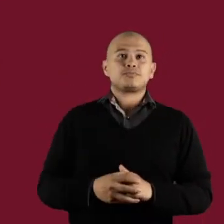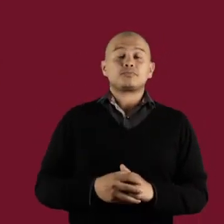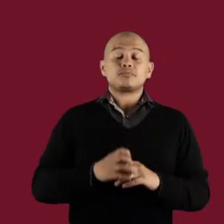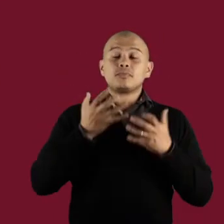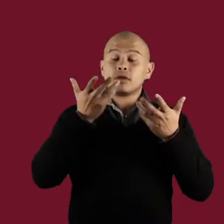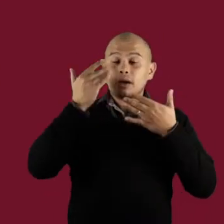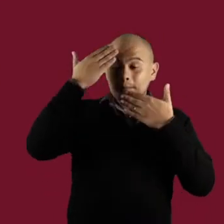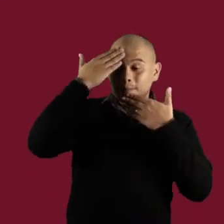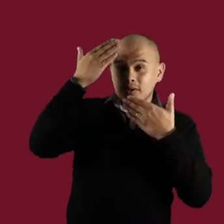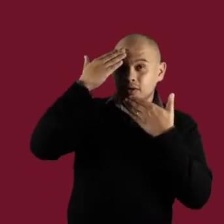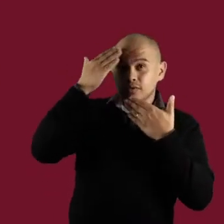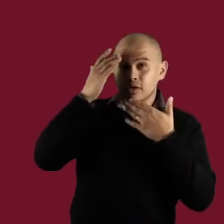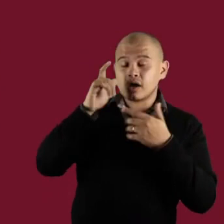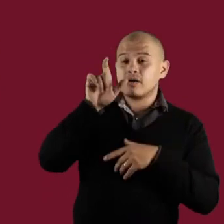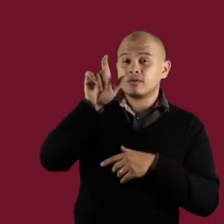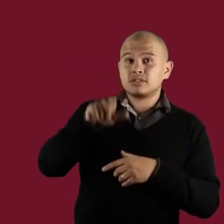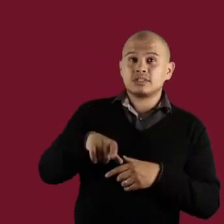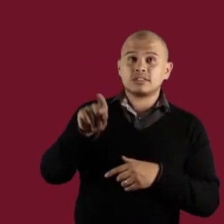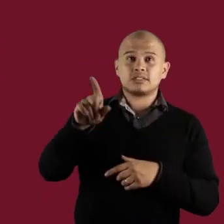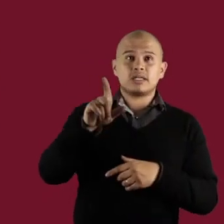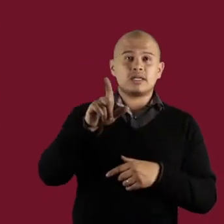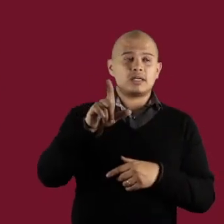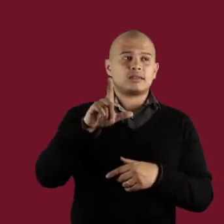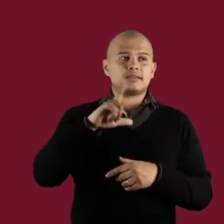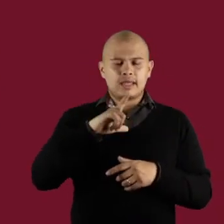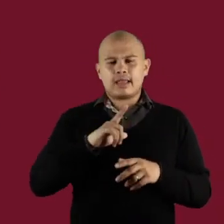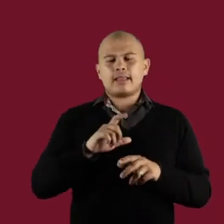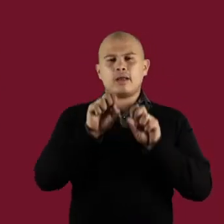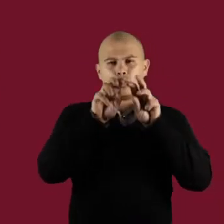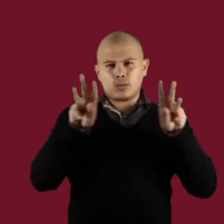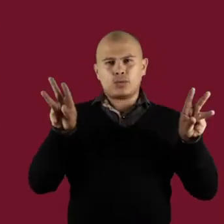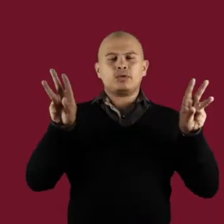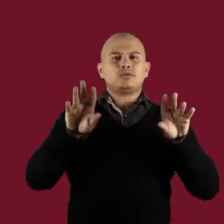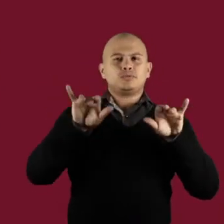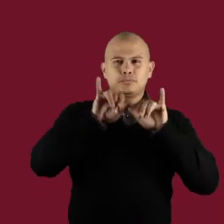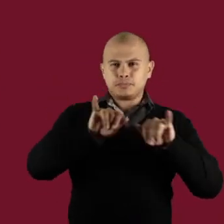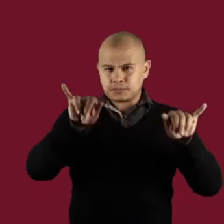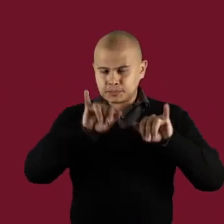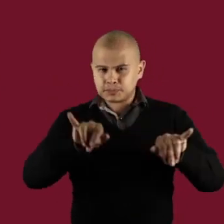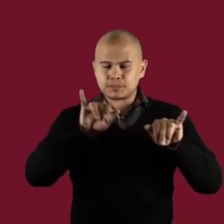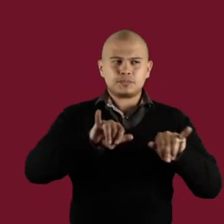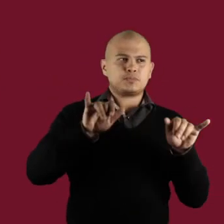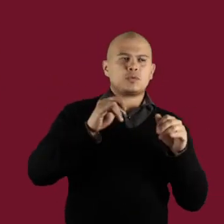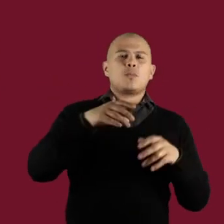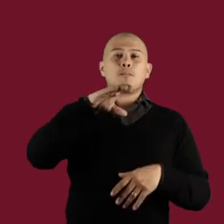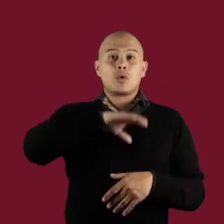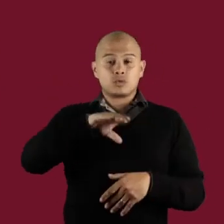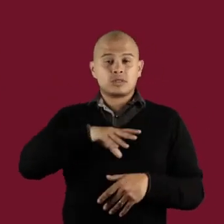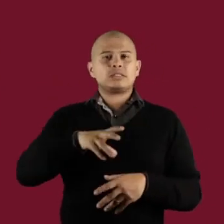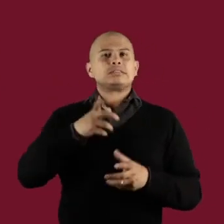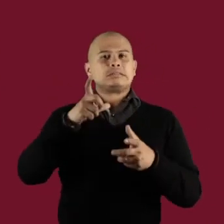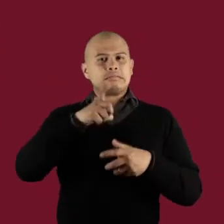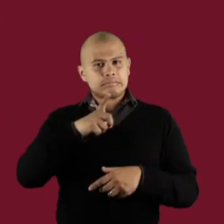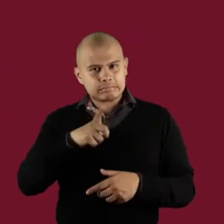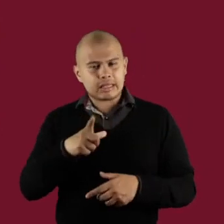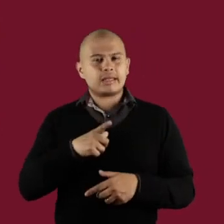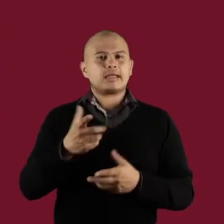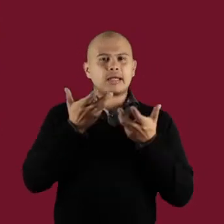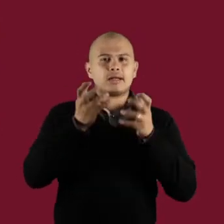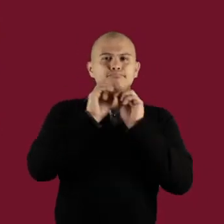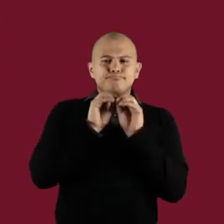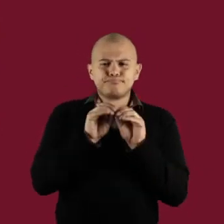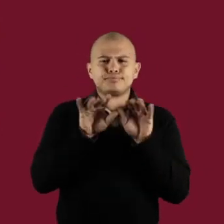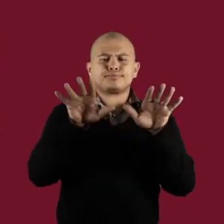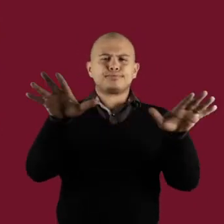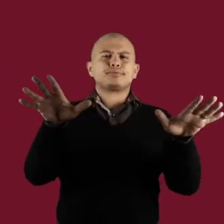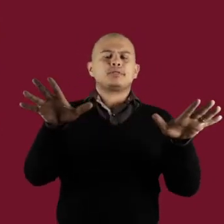a ONU News, em português, tem essa dimensão, né, valoriza, contribui muito para a difusão da nossa língua. Eu gostaria